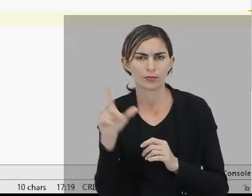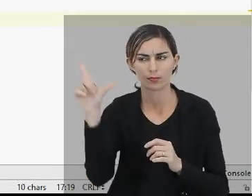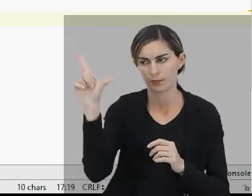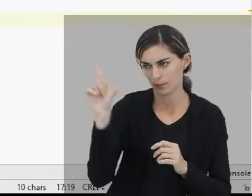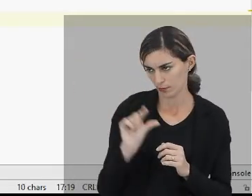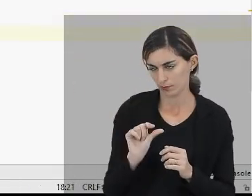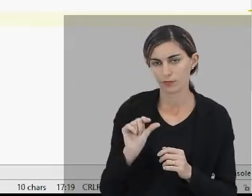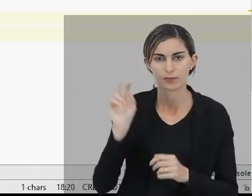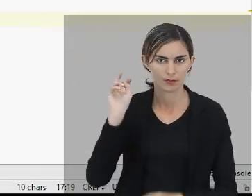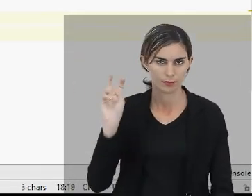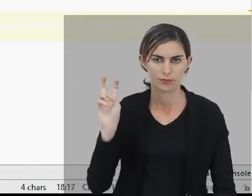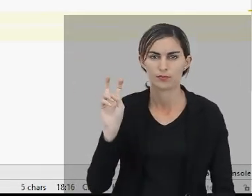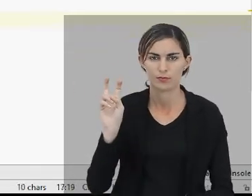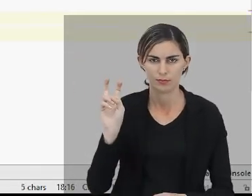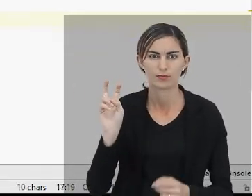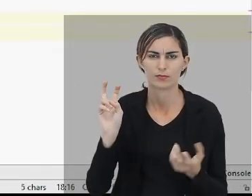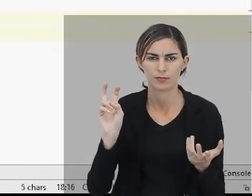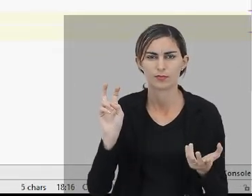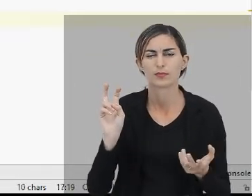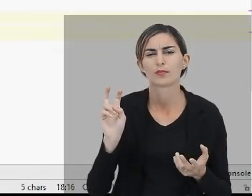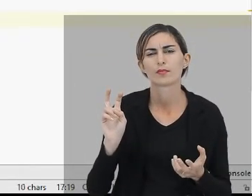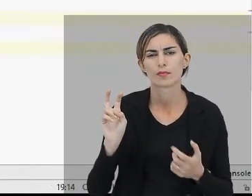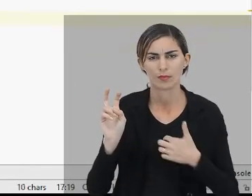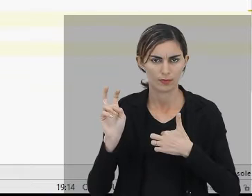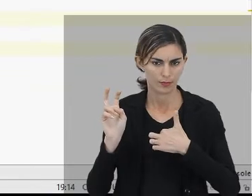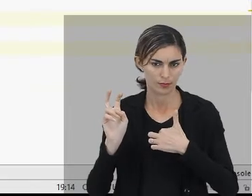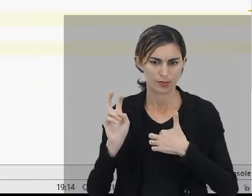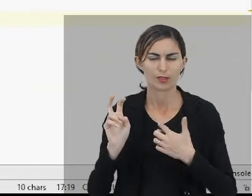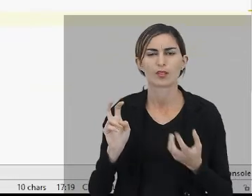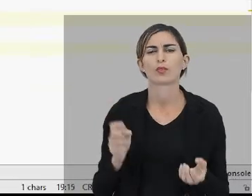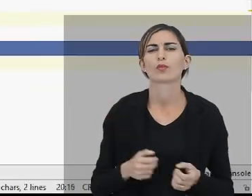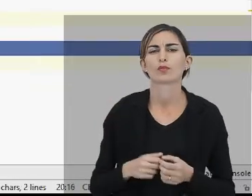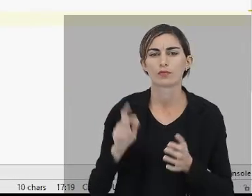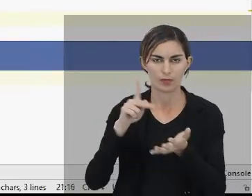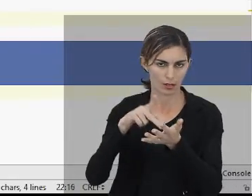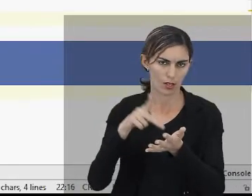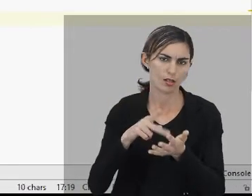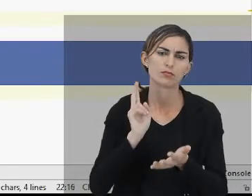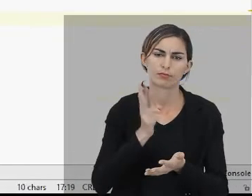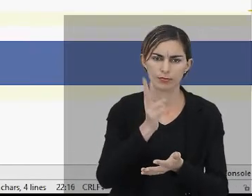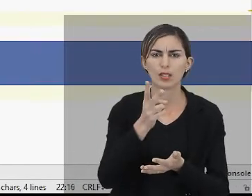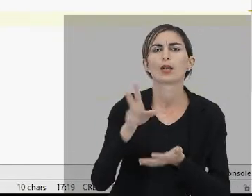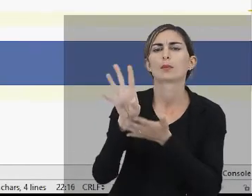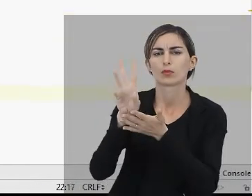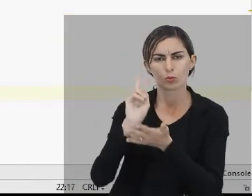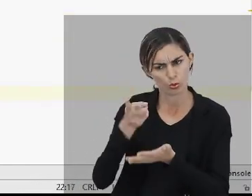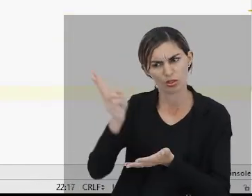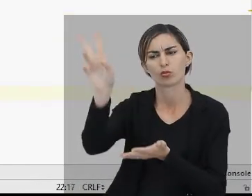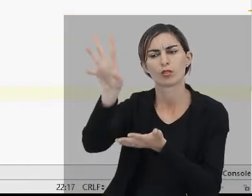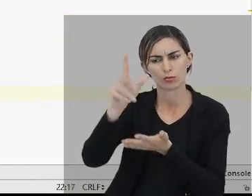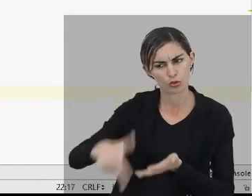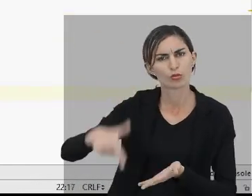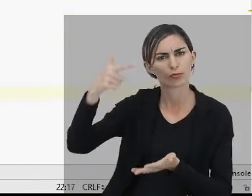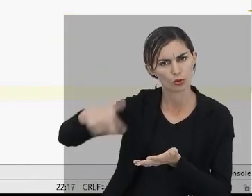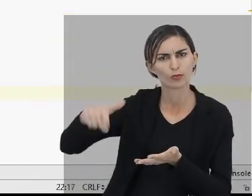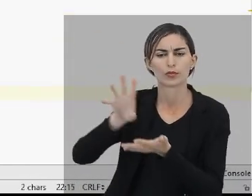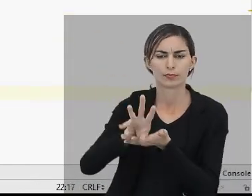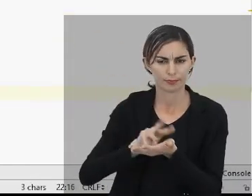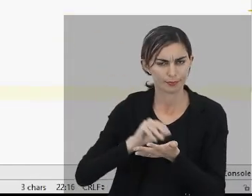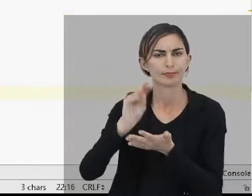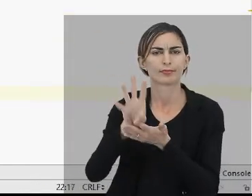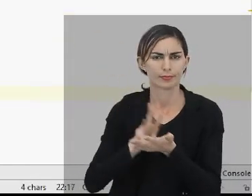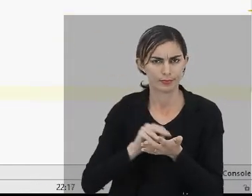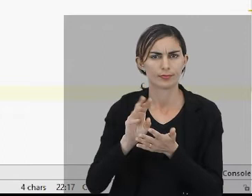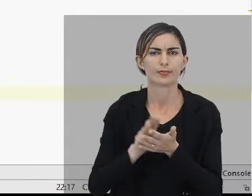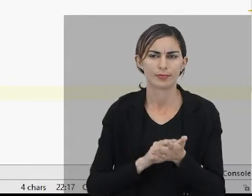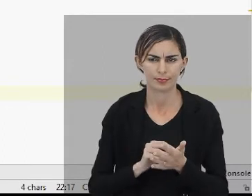for menor do que 5, vai ser verdadeiro e eu vou repetir. Quando chegar nessa linha, no meio